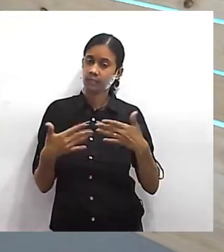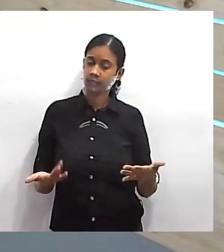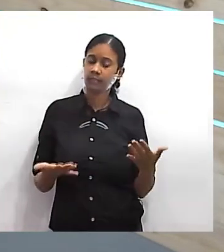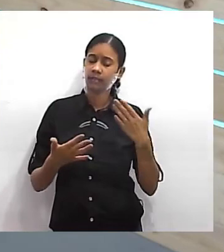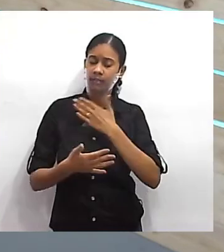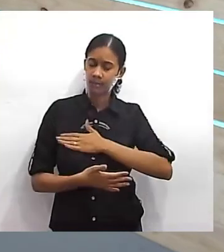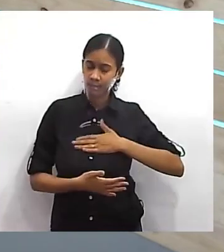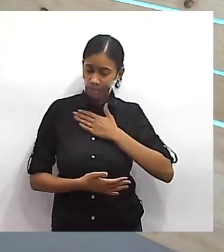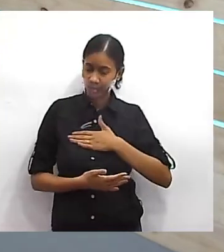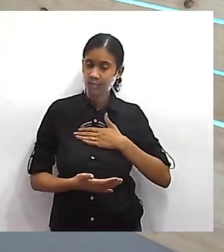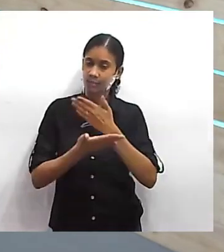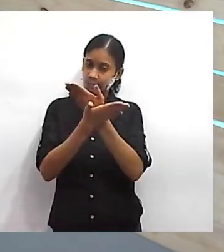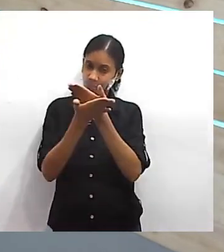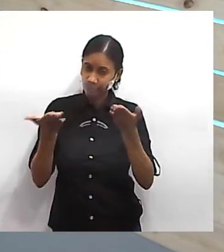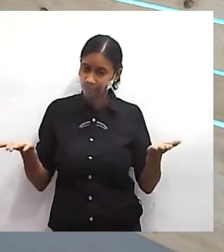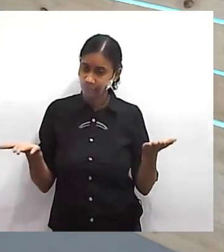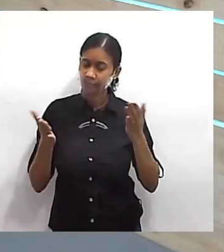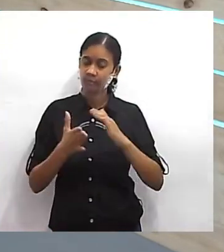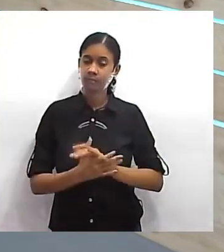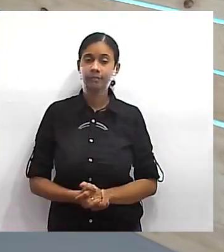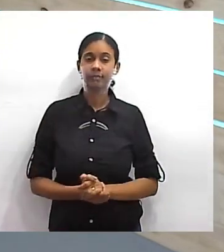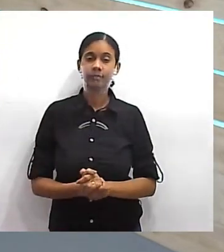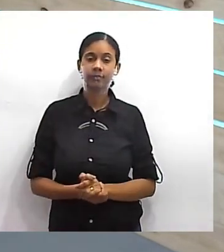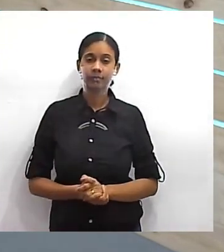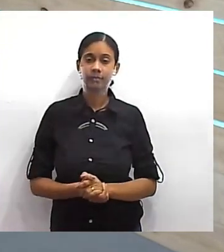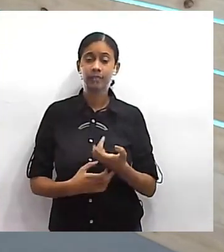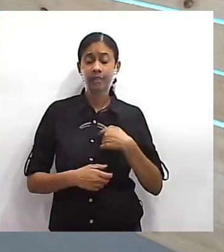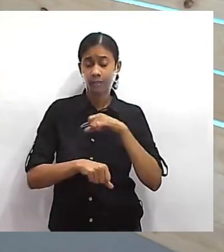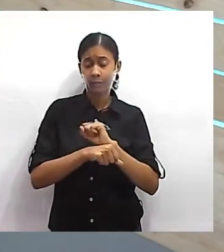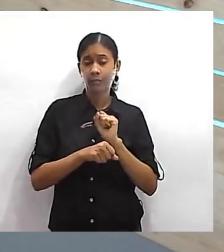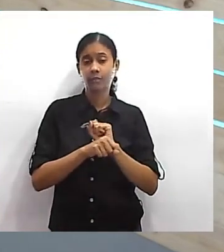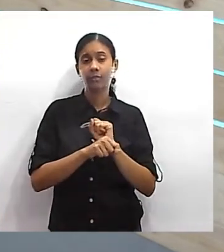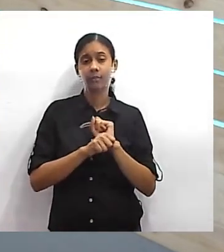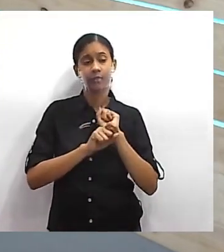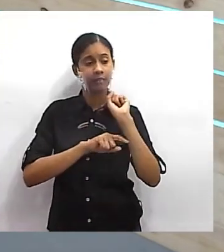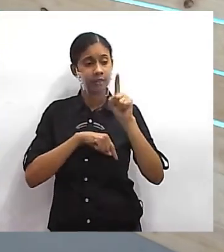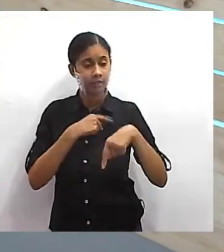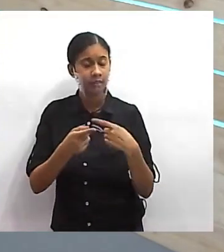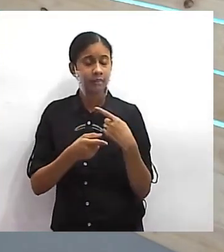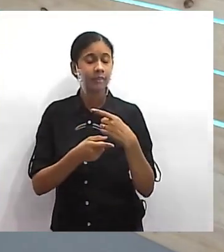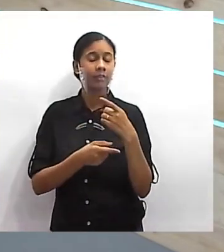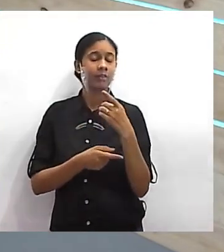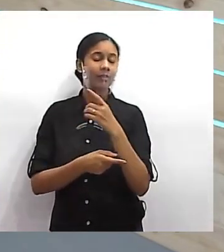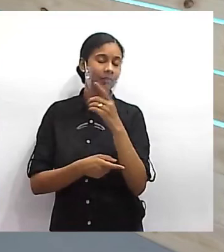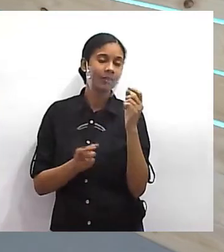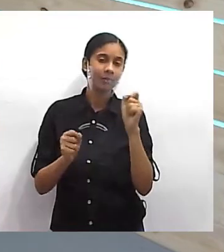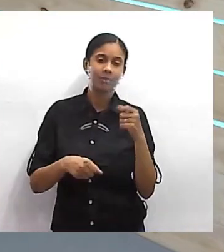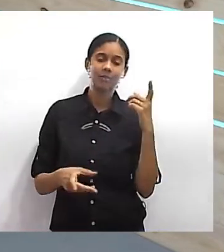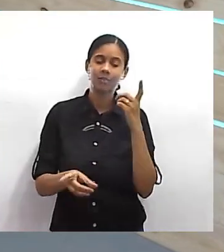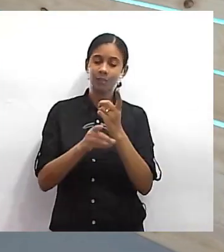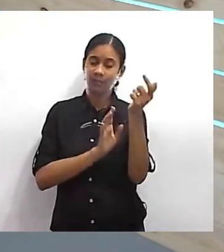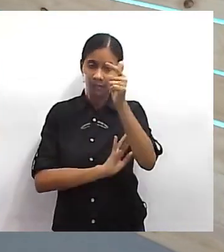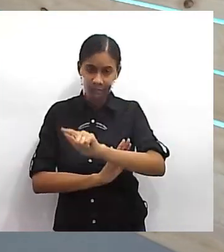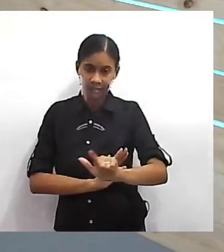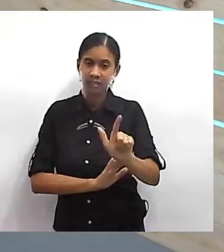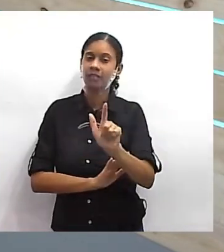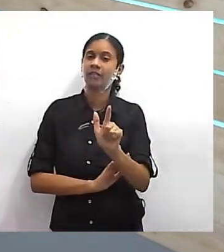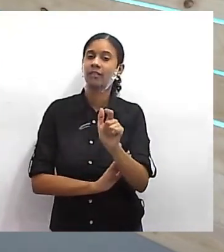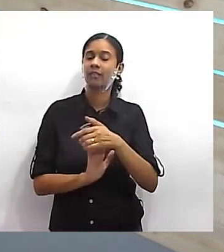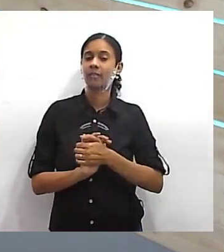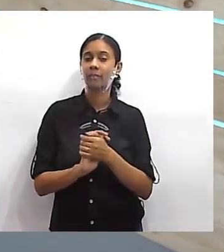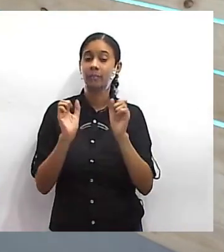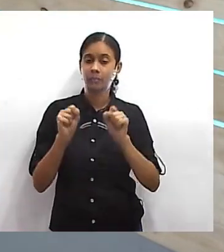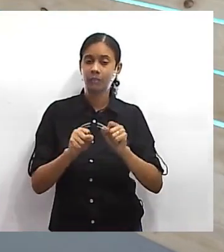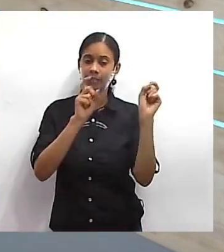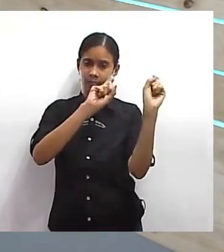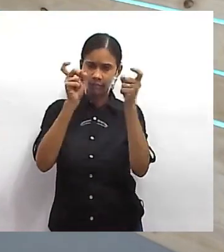imenso estar aqui com vocês. Eu espero que possa ter outras oportunidades de estar com vocês em outros momentos, poder